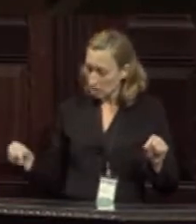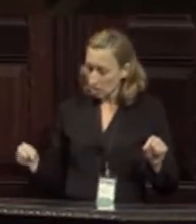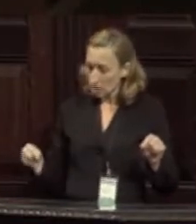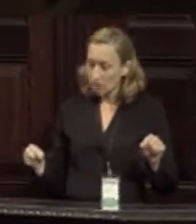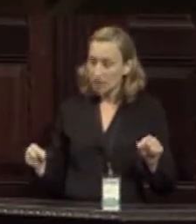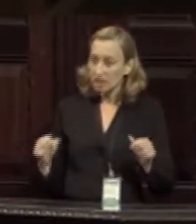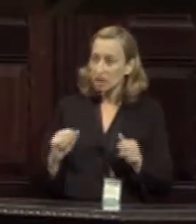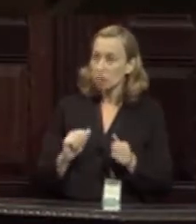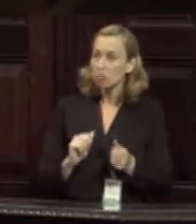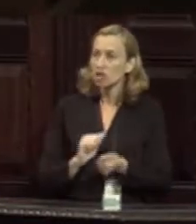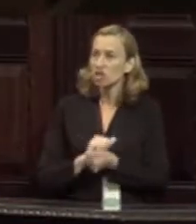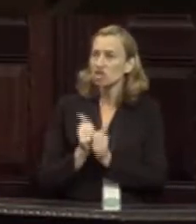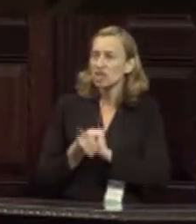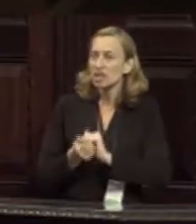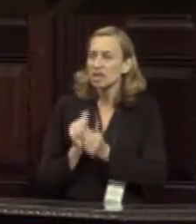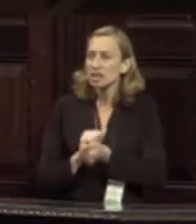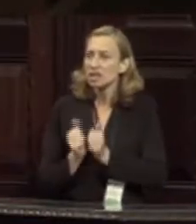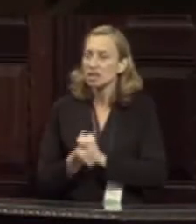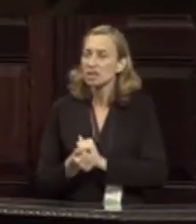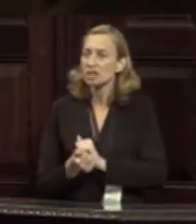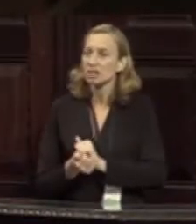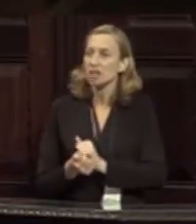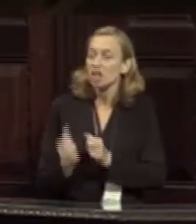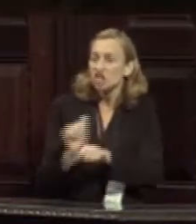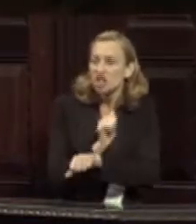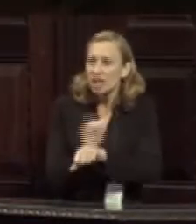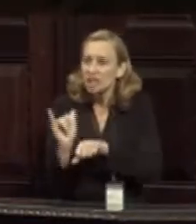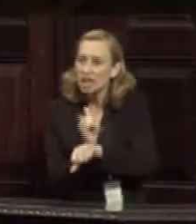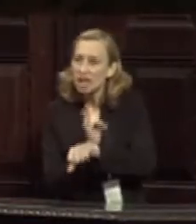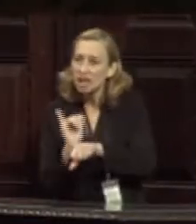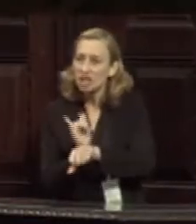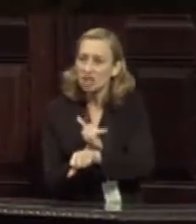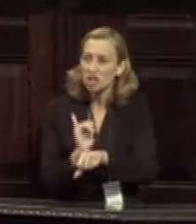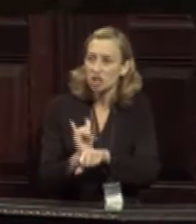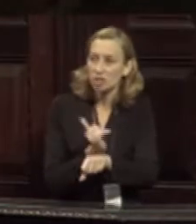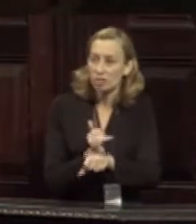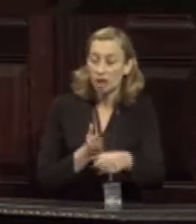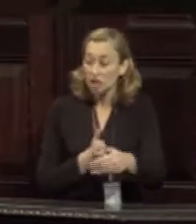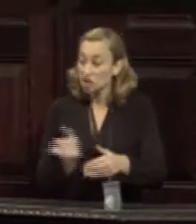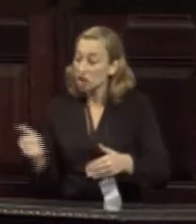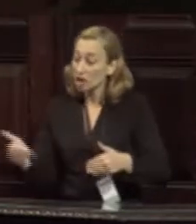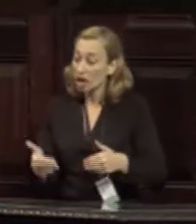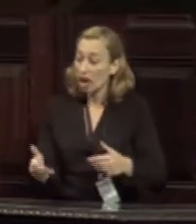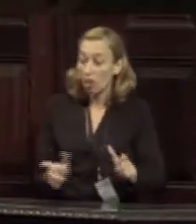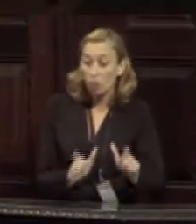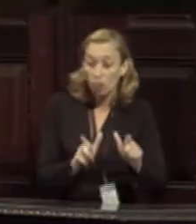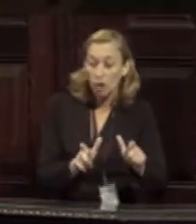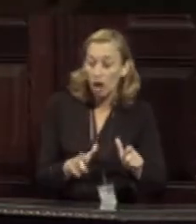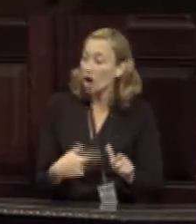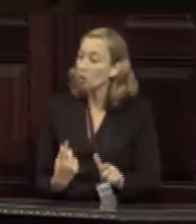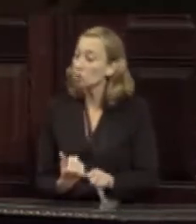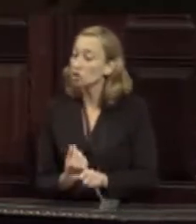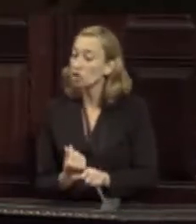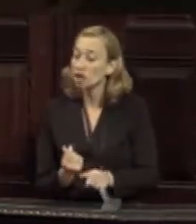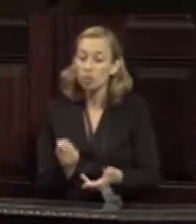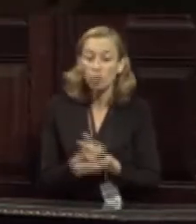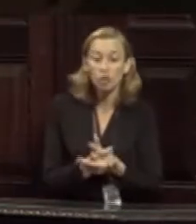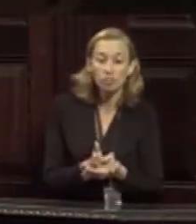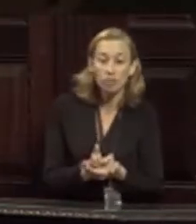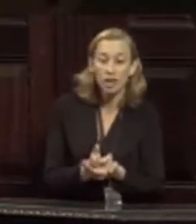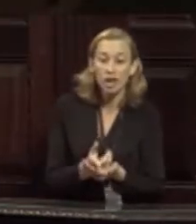valor futuro de dólar, valor futuro do preço de petróleo, lucratividade da